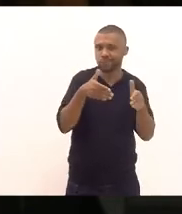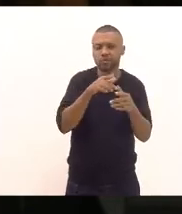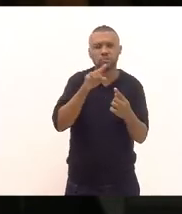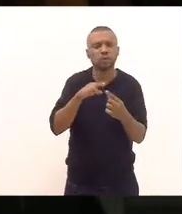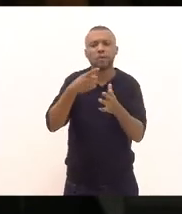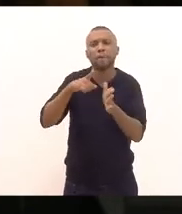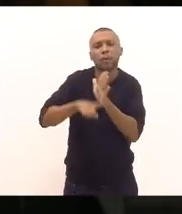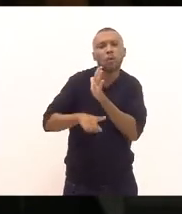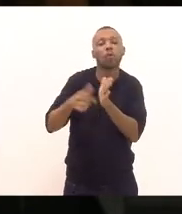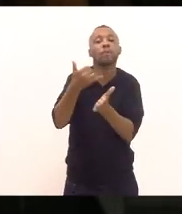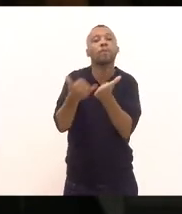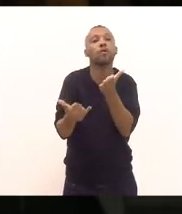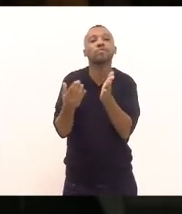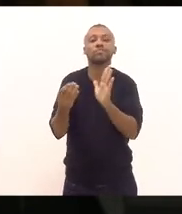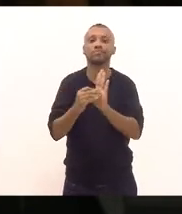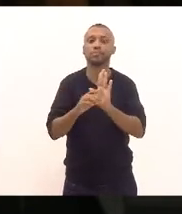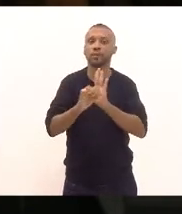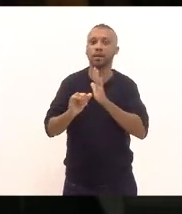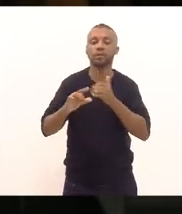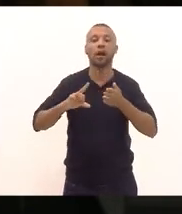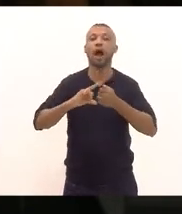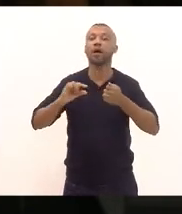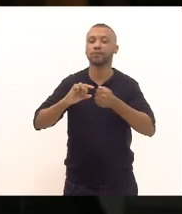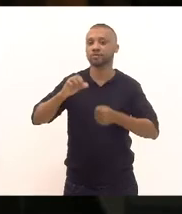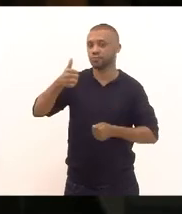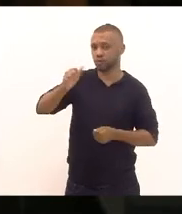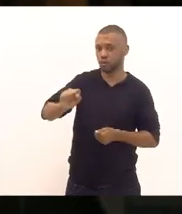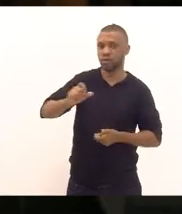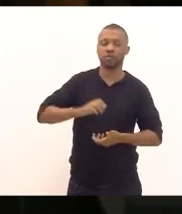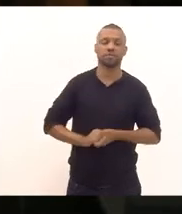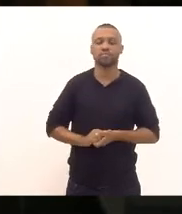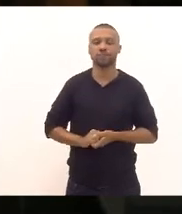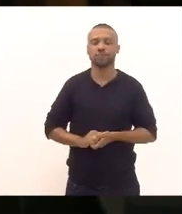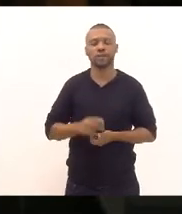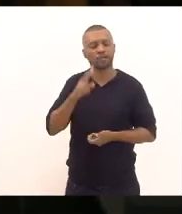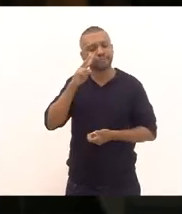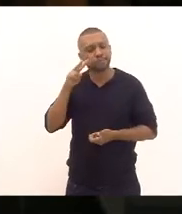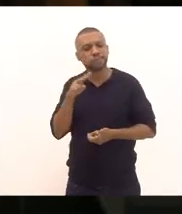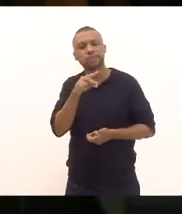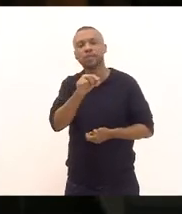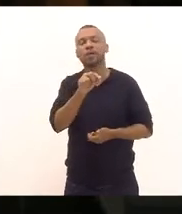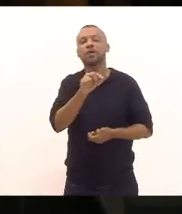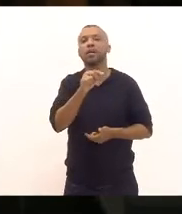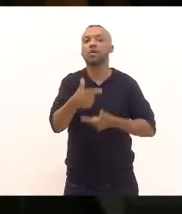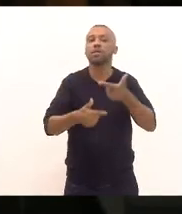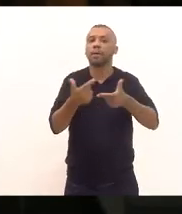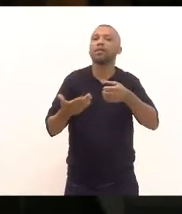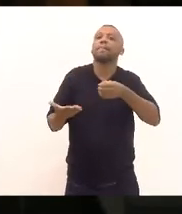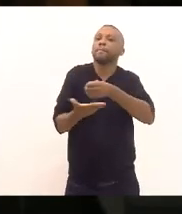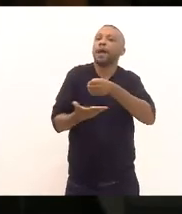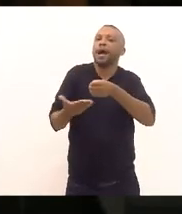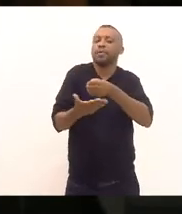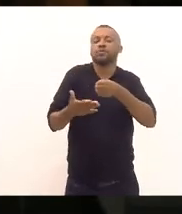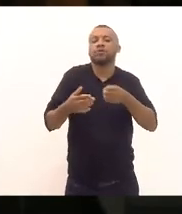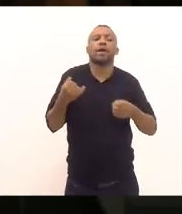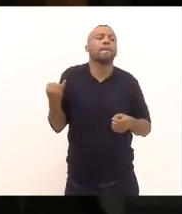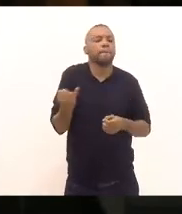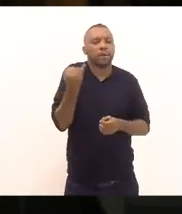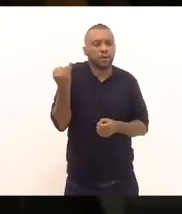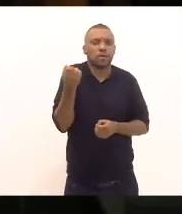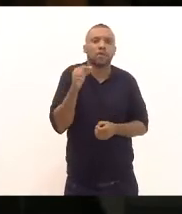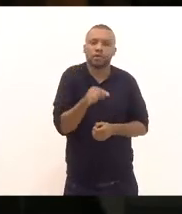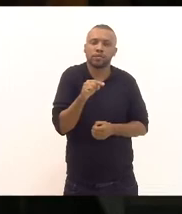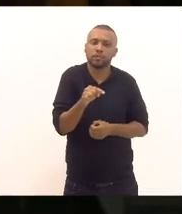imposto previsto nesta lei lá no Artigo 18 são considerados bens e serviços essenciais e dispensados